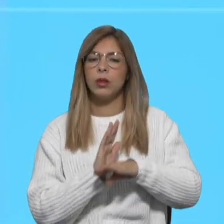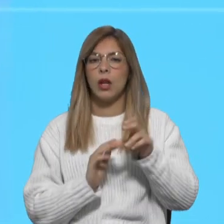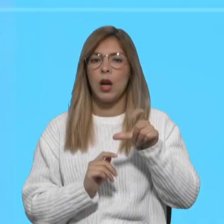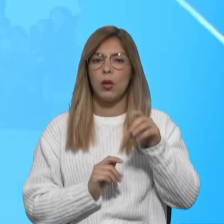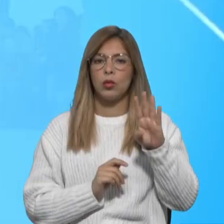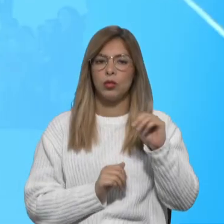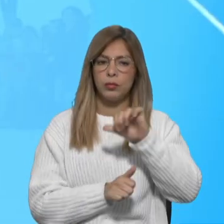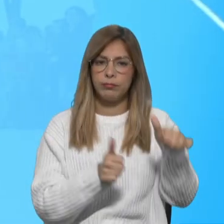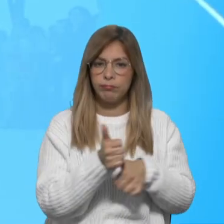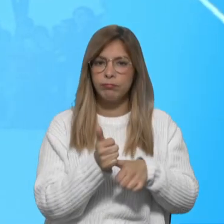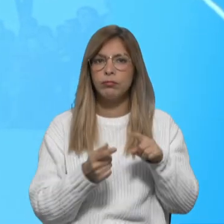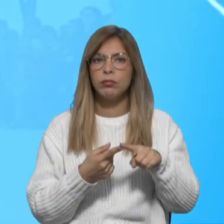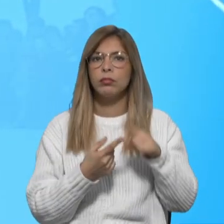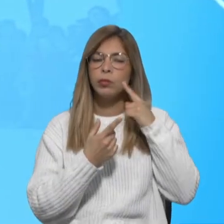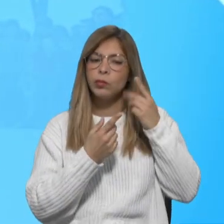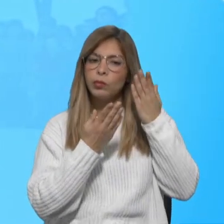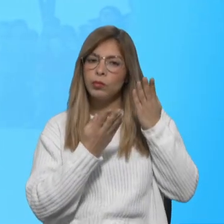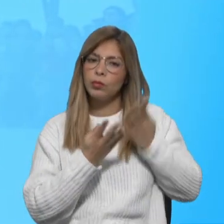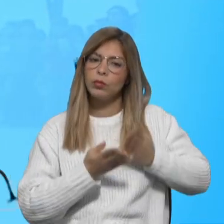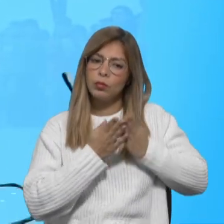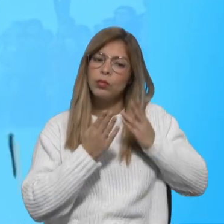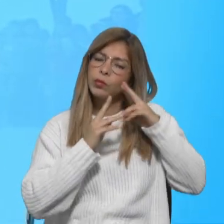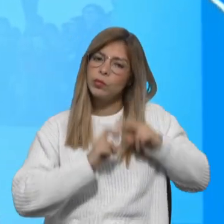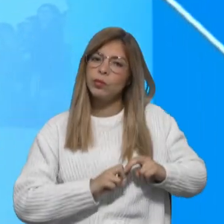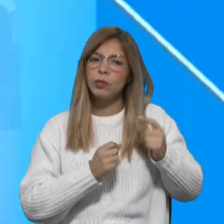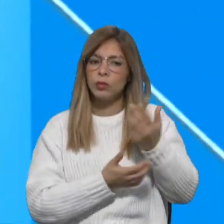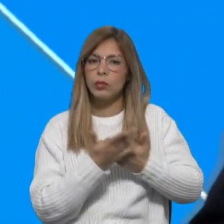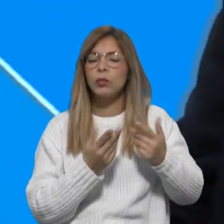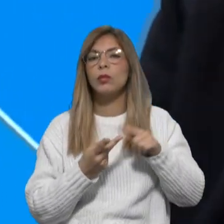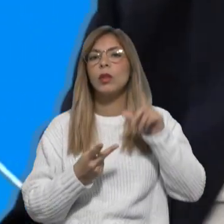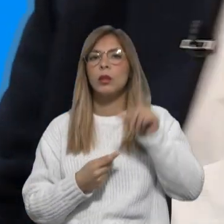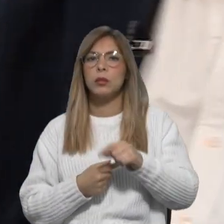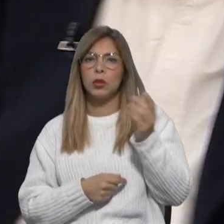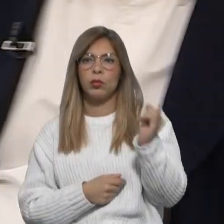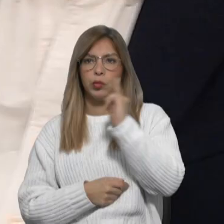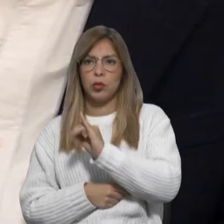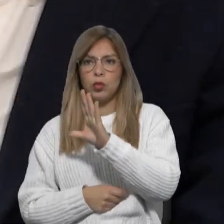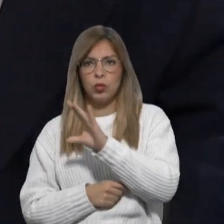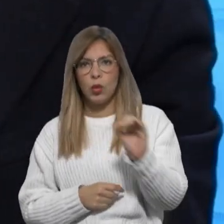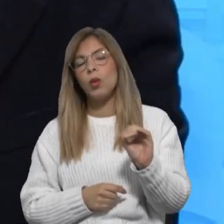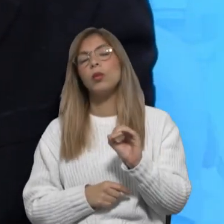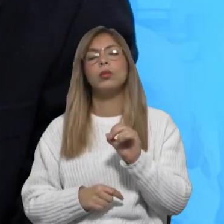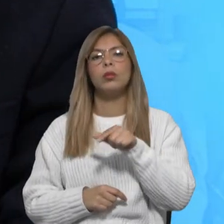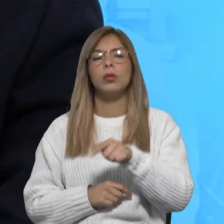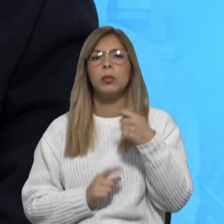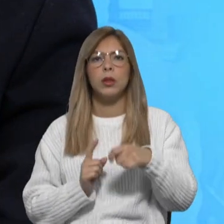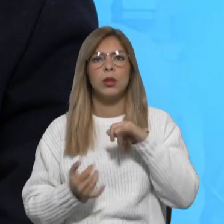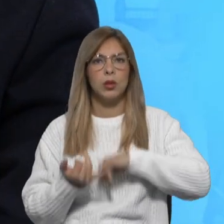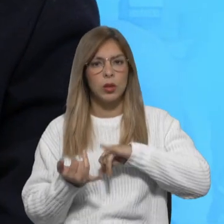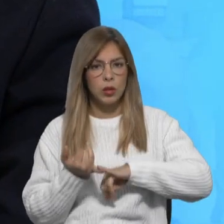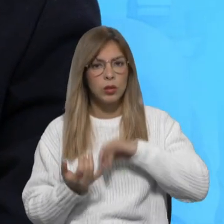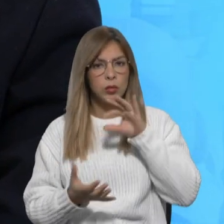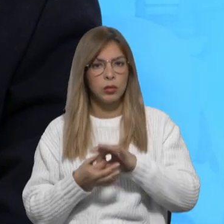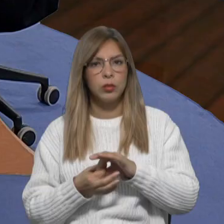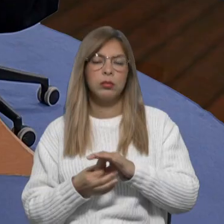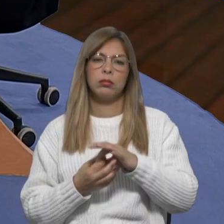consultor em estudos de mercado e de opinião, e João Cordovil Cardoso, presidente da Conferência Nacional das Associações de Apostolado